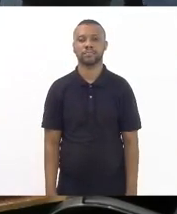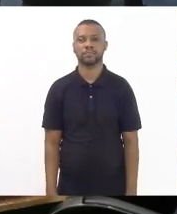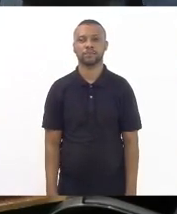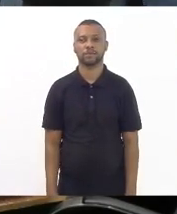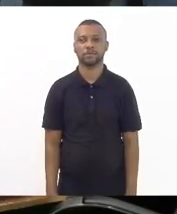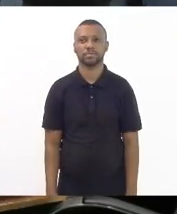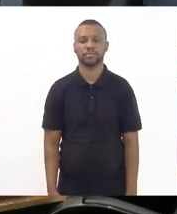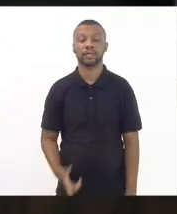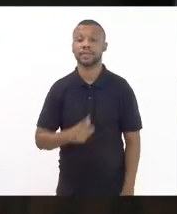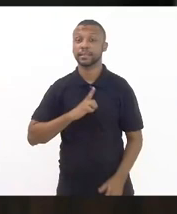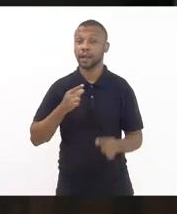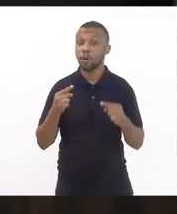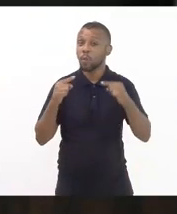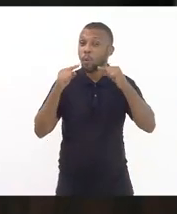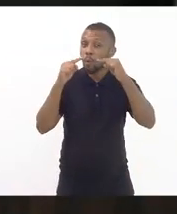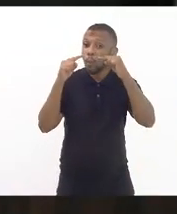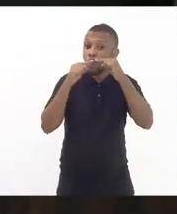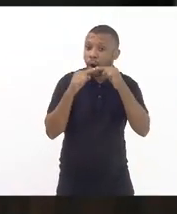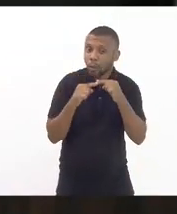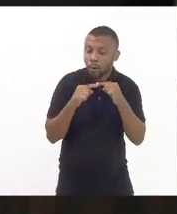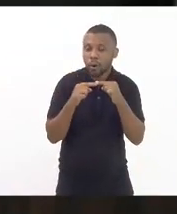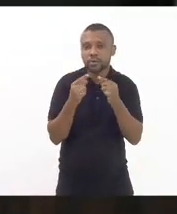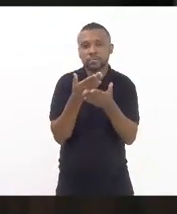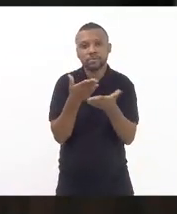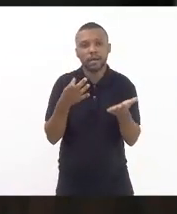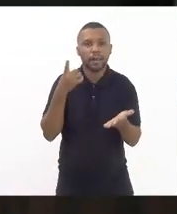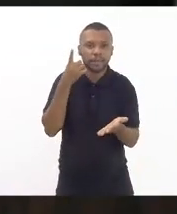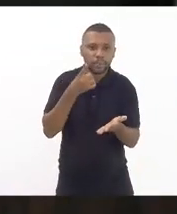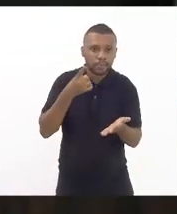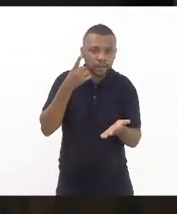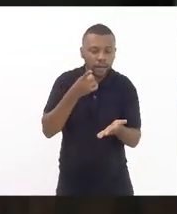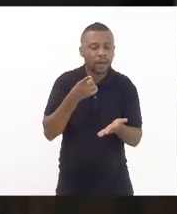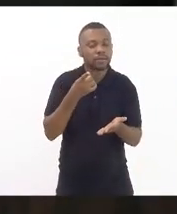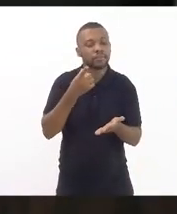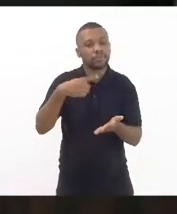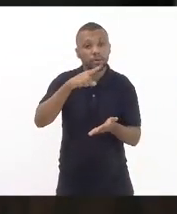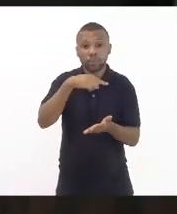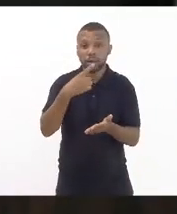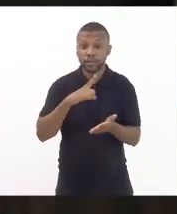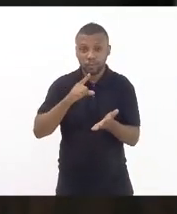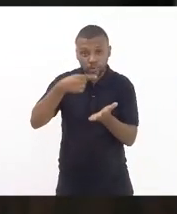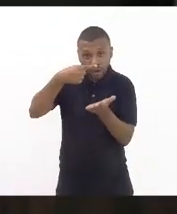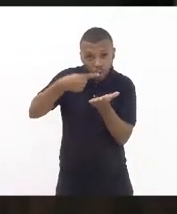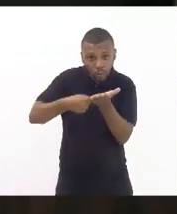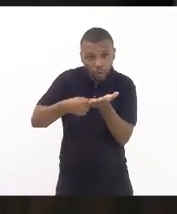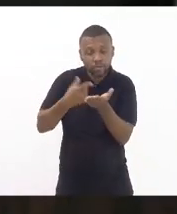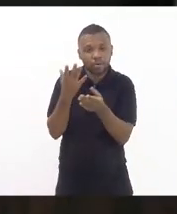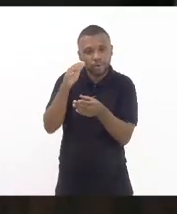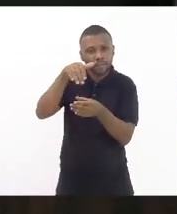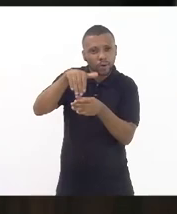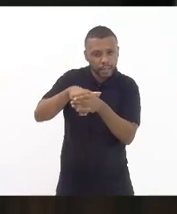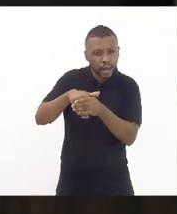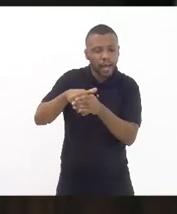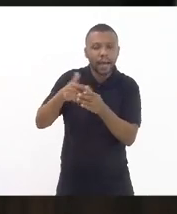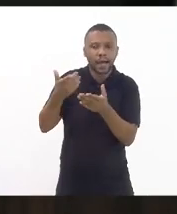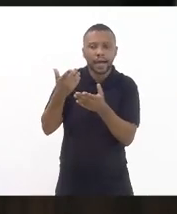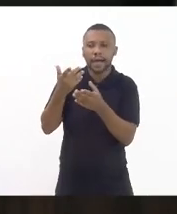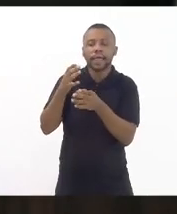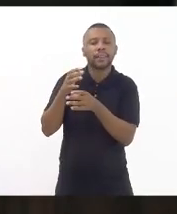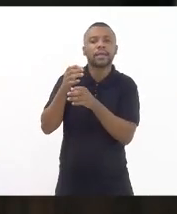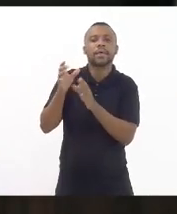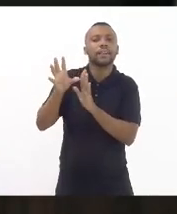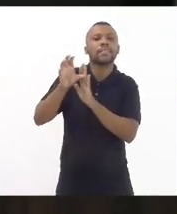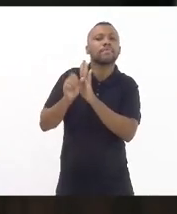Tem um acordo, tá certo? Atenção, senhoras deputadas e deputados. Nós temos de acordo. Vamos votar simbolicamente, pode ser?